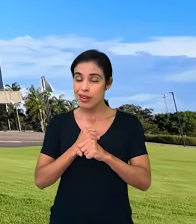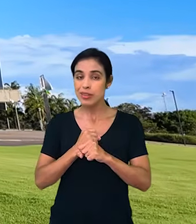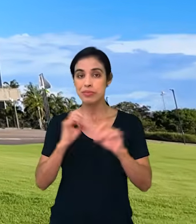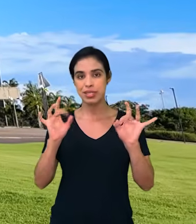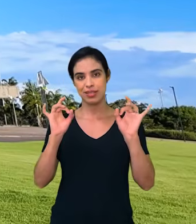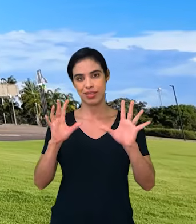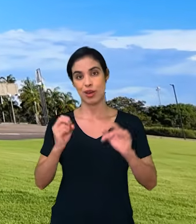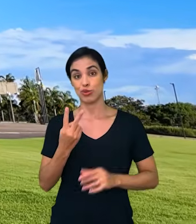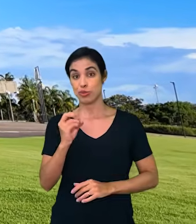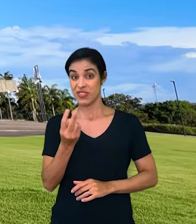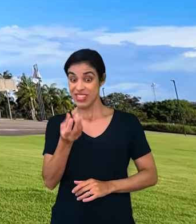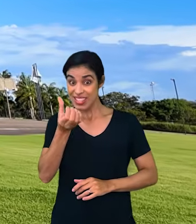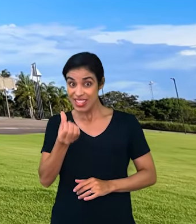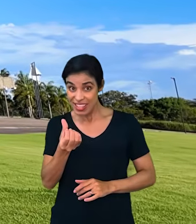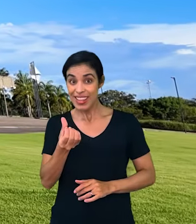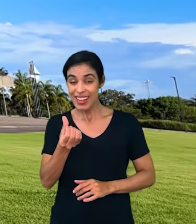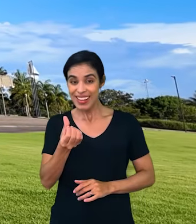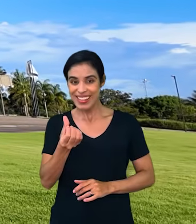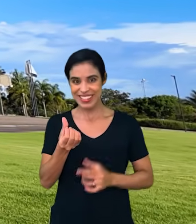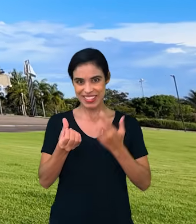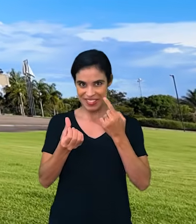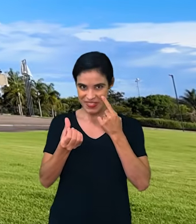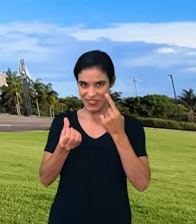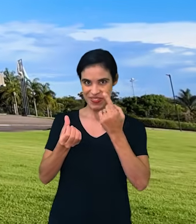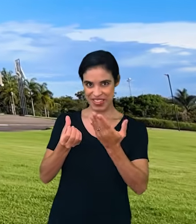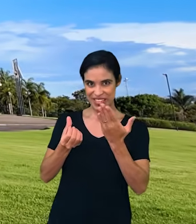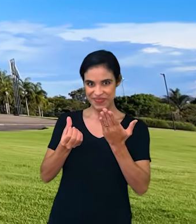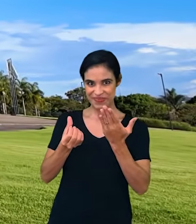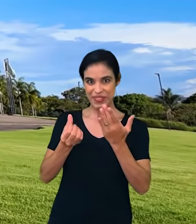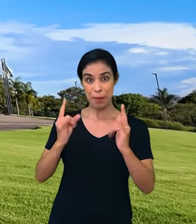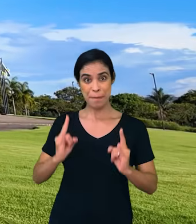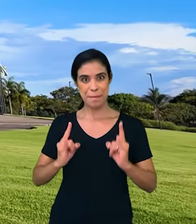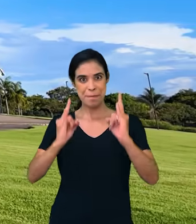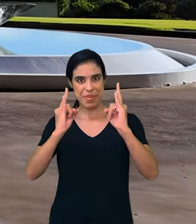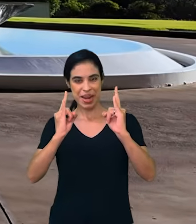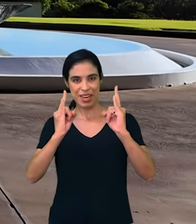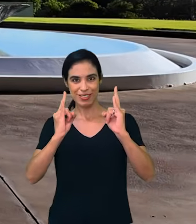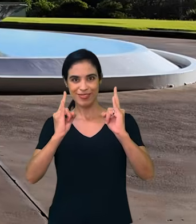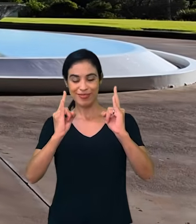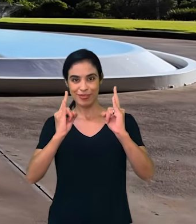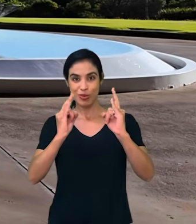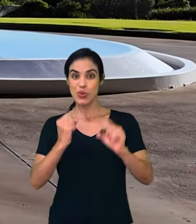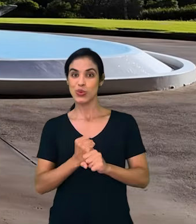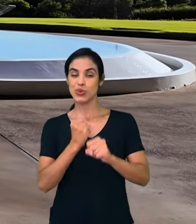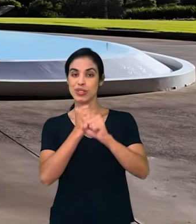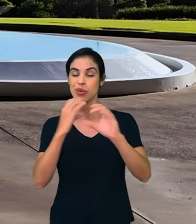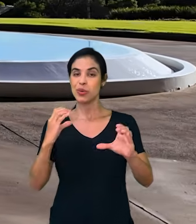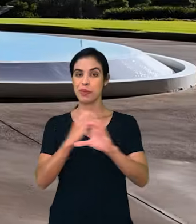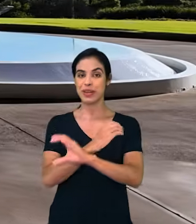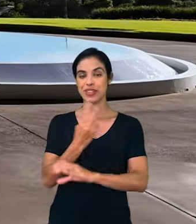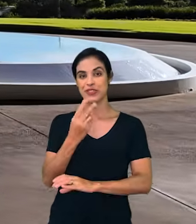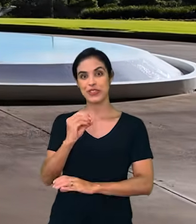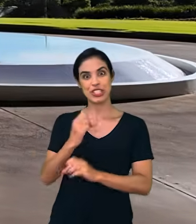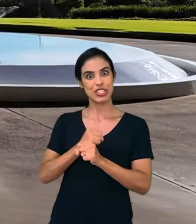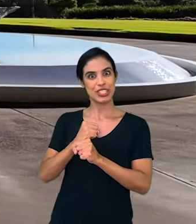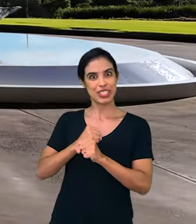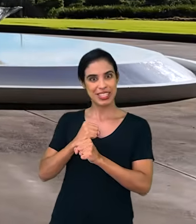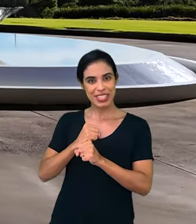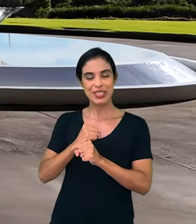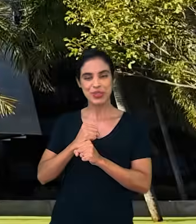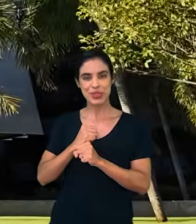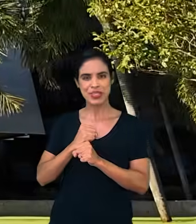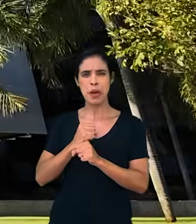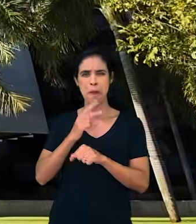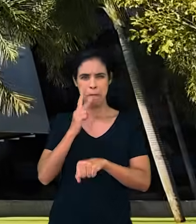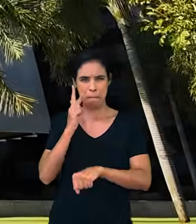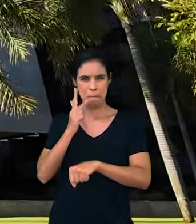2026, o edifício sede do tribunal, essa obra belíssima de Oscar Niemeyer, completa 20 anos. E temos uma reportagem muito